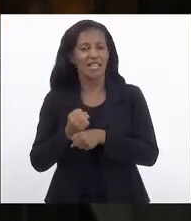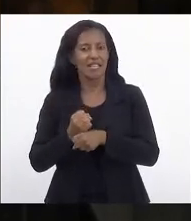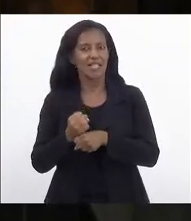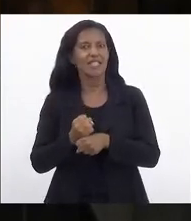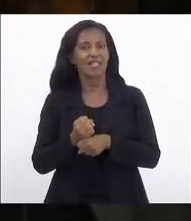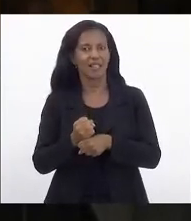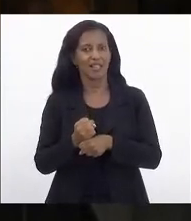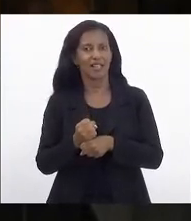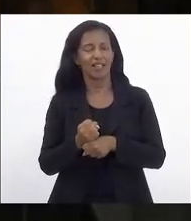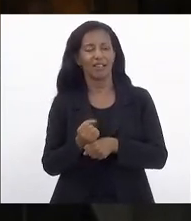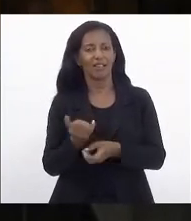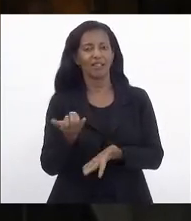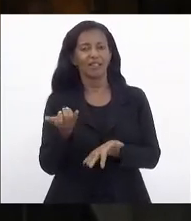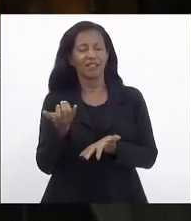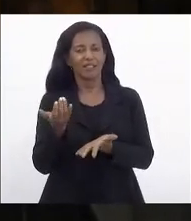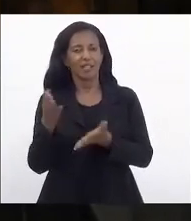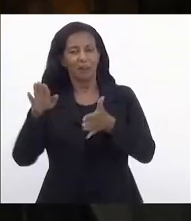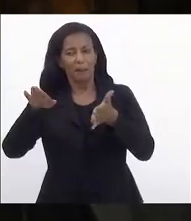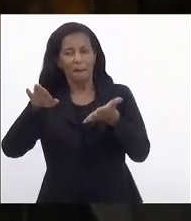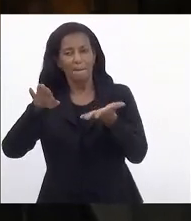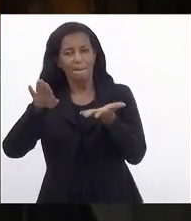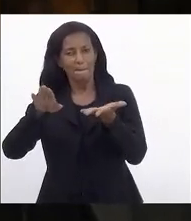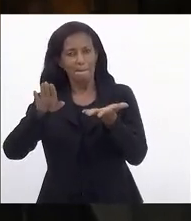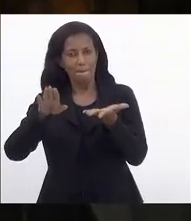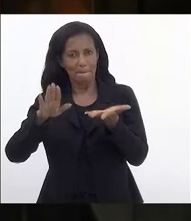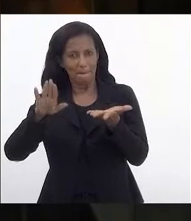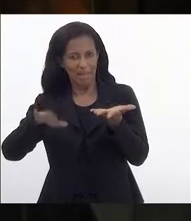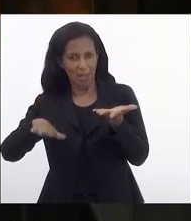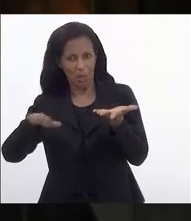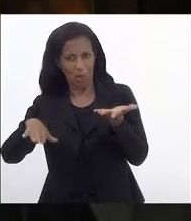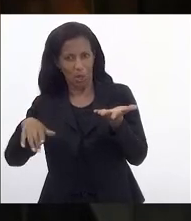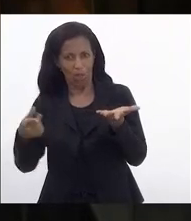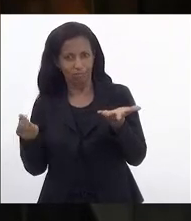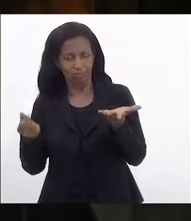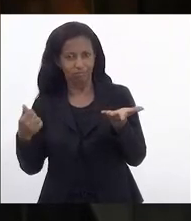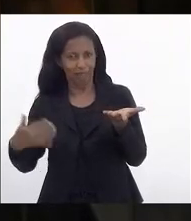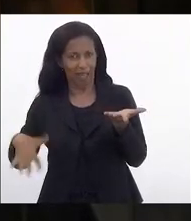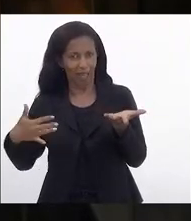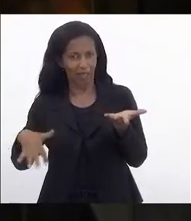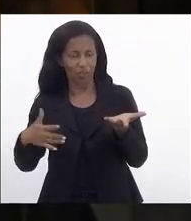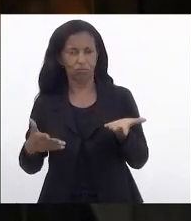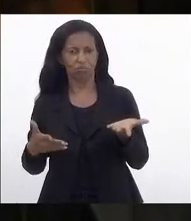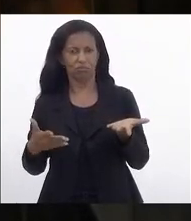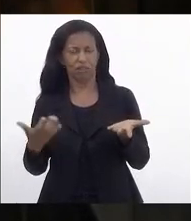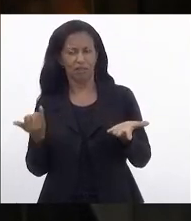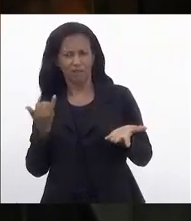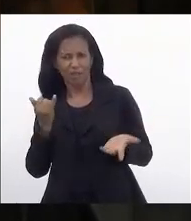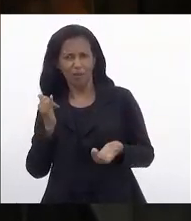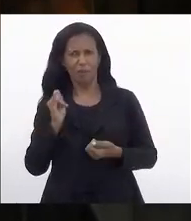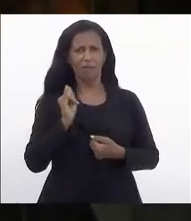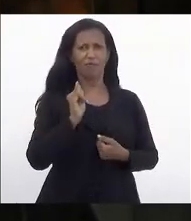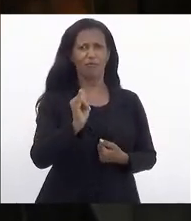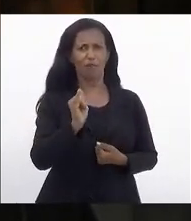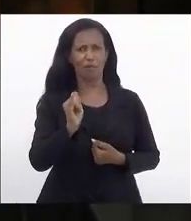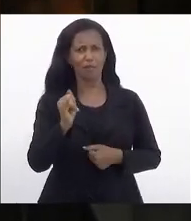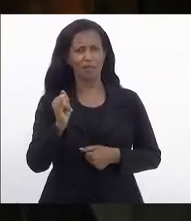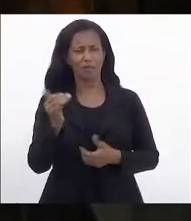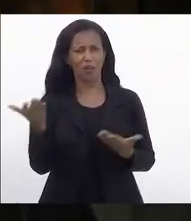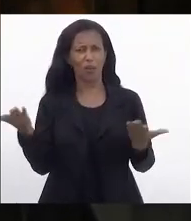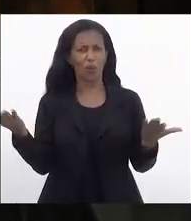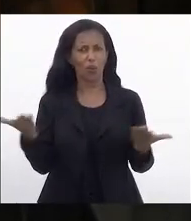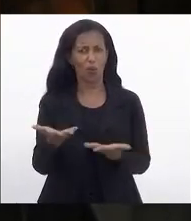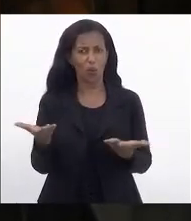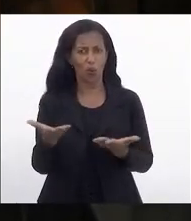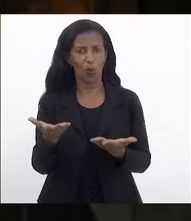a receita menor do que a despesa vem uma notícia na noite de hoje